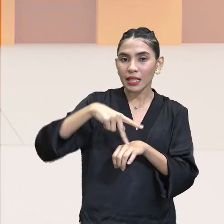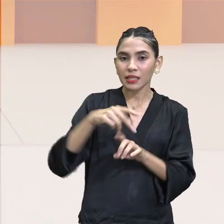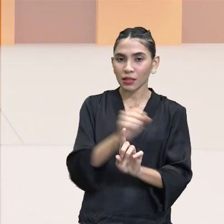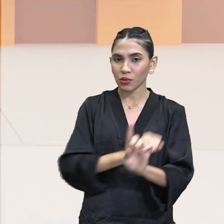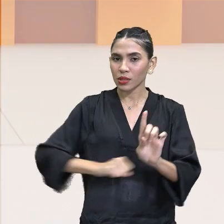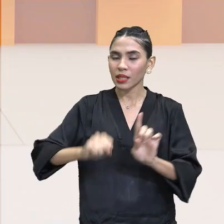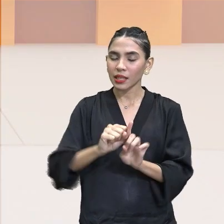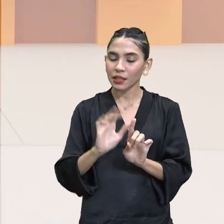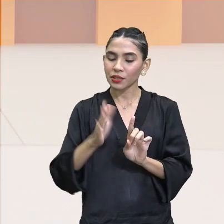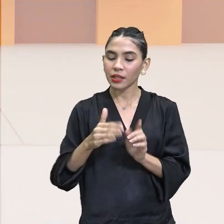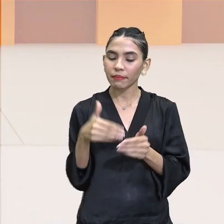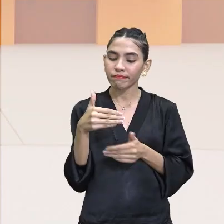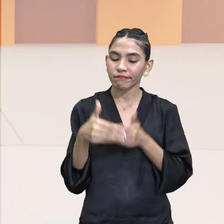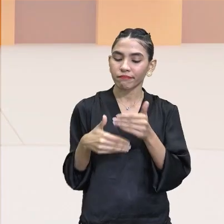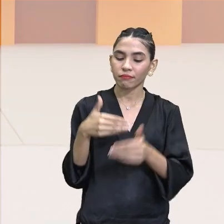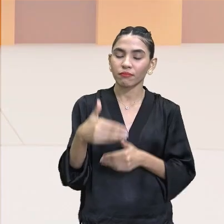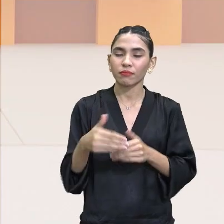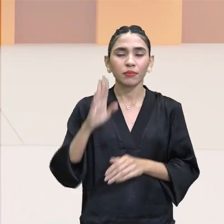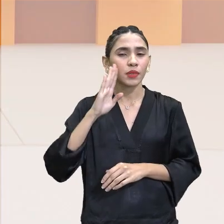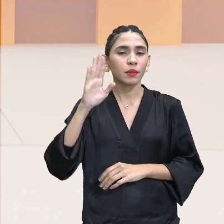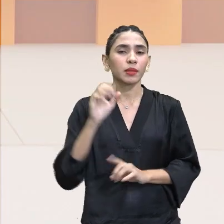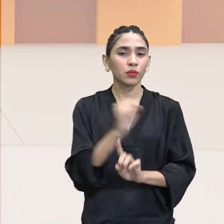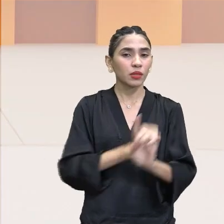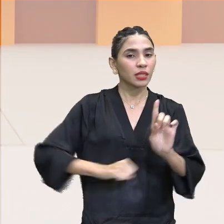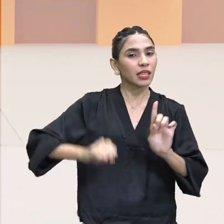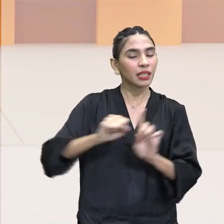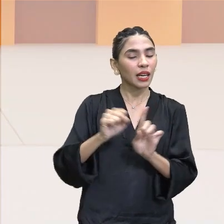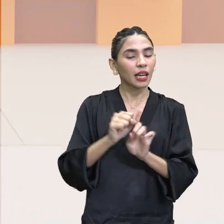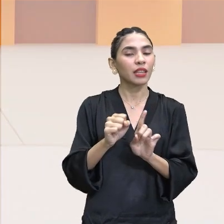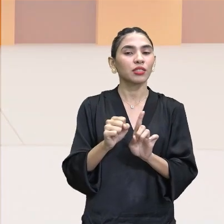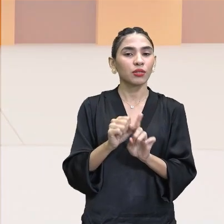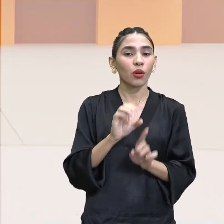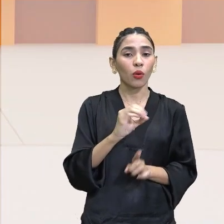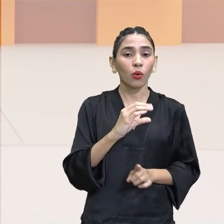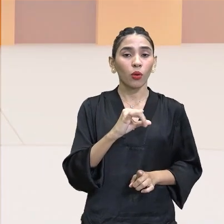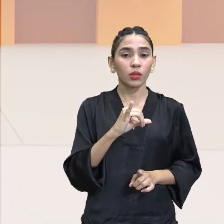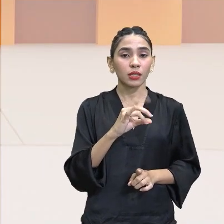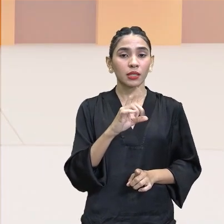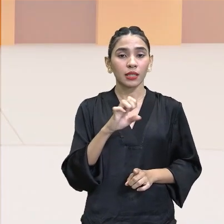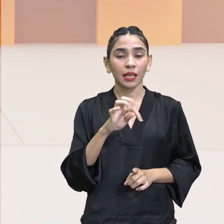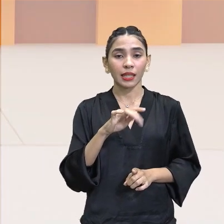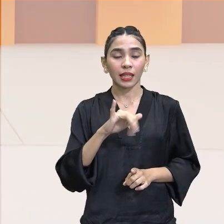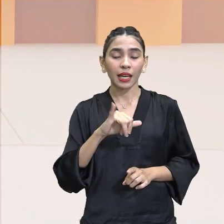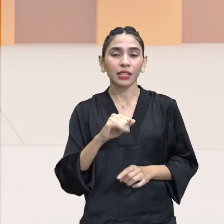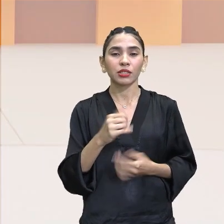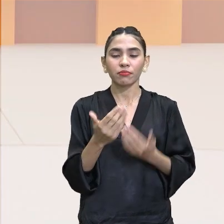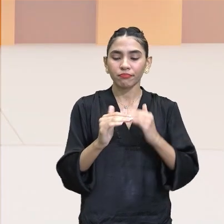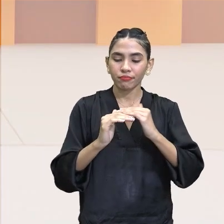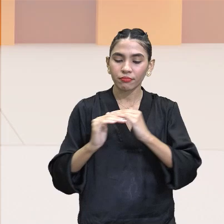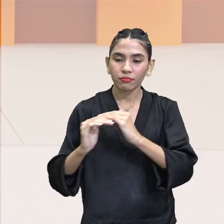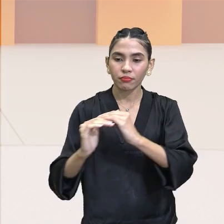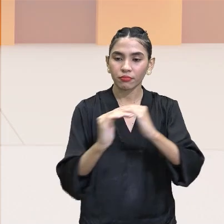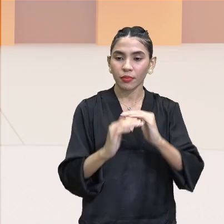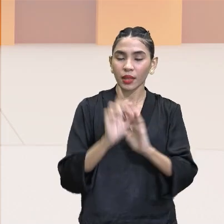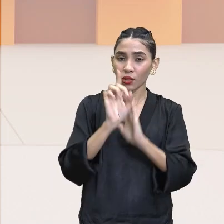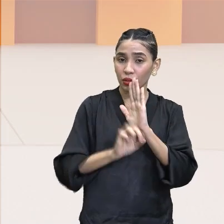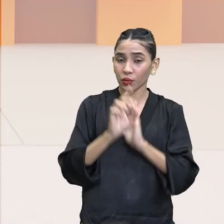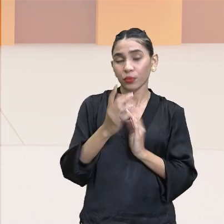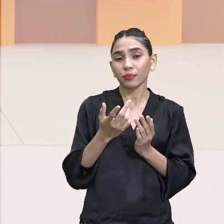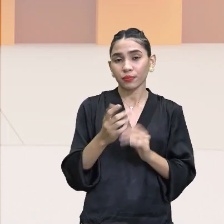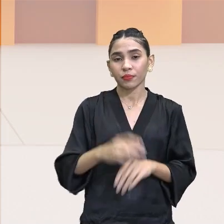já caminha, né? Principalmente sociedades ali ocidentais, né? Ela caminha para uma questão de igualdade de direitos muito